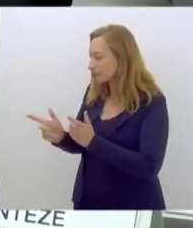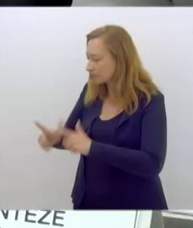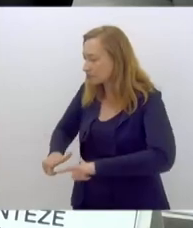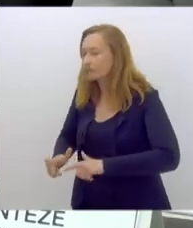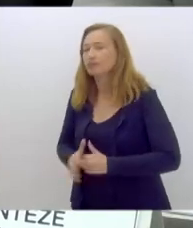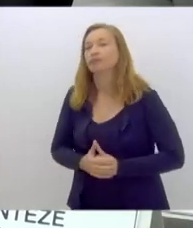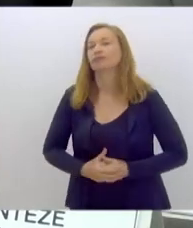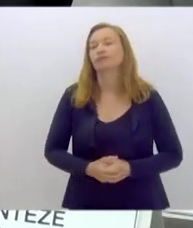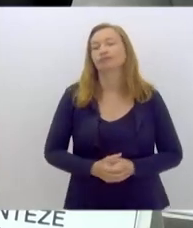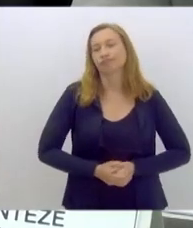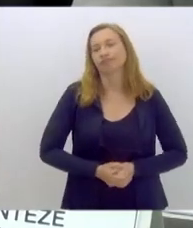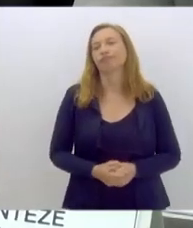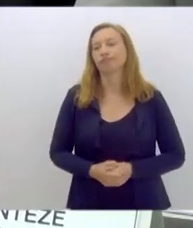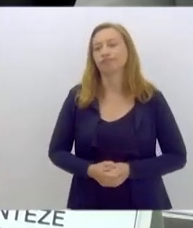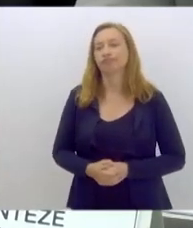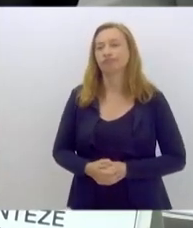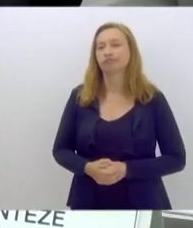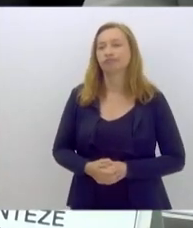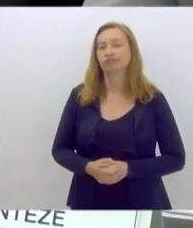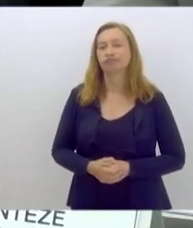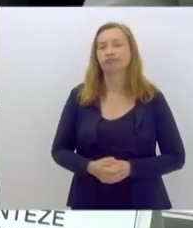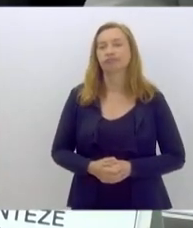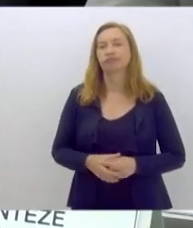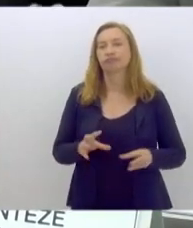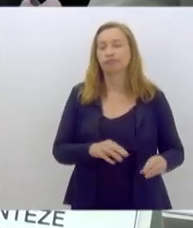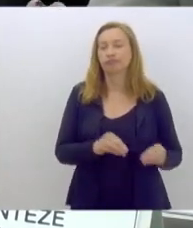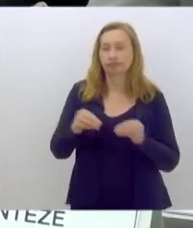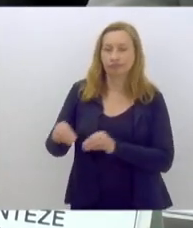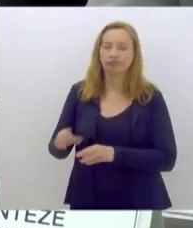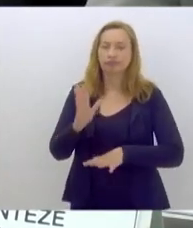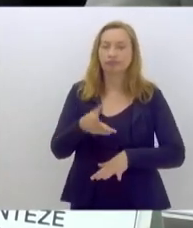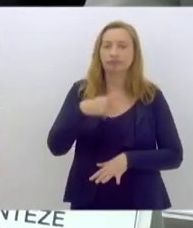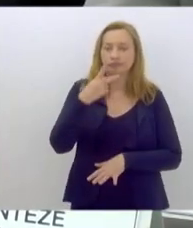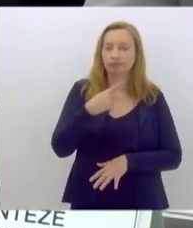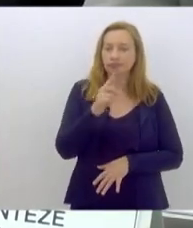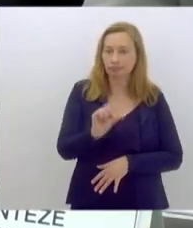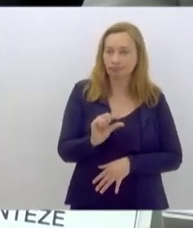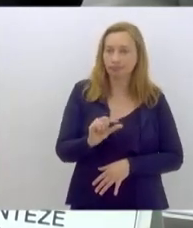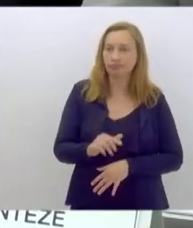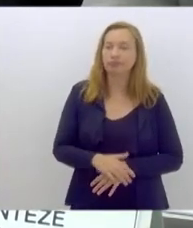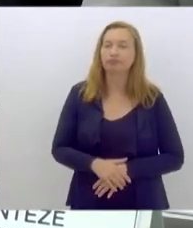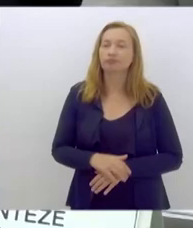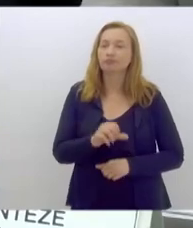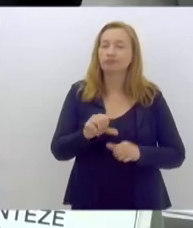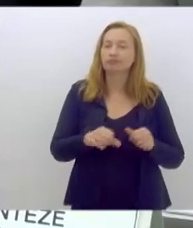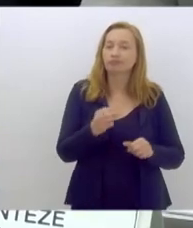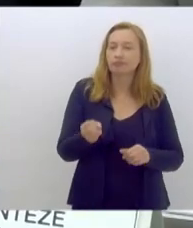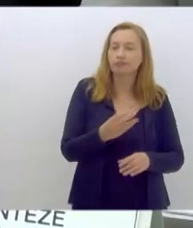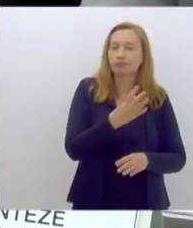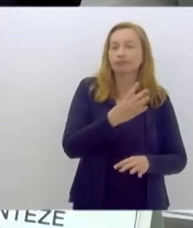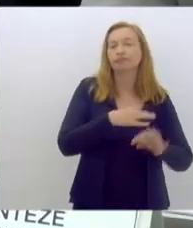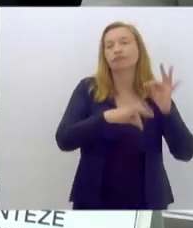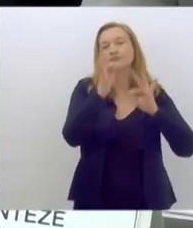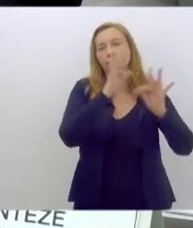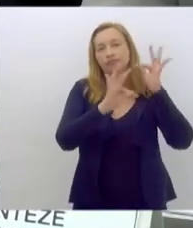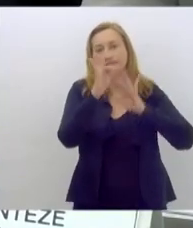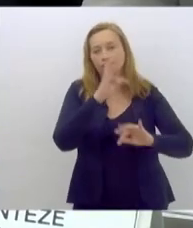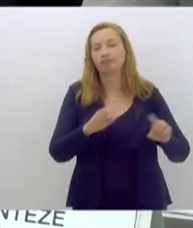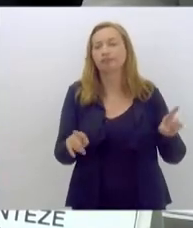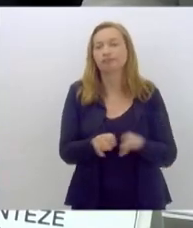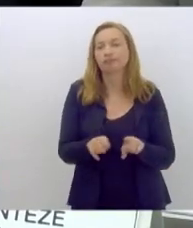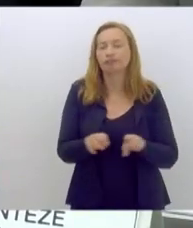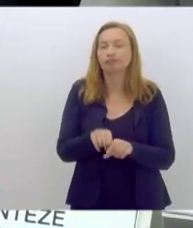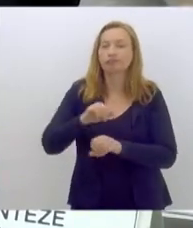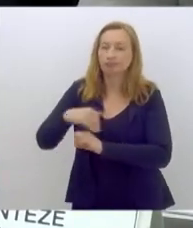né considerando as transversalidades como eu falei é pouco aqui tanto da inovação tecnológica quanto